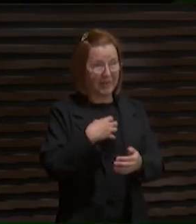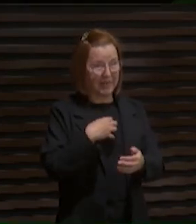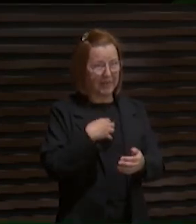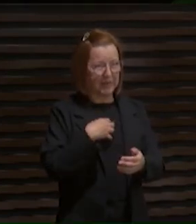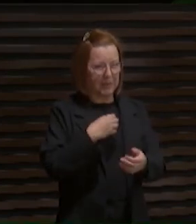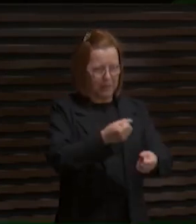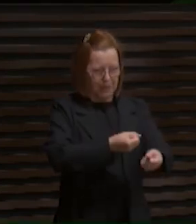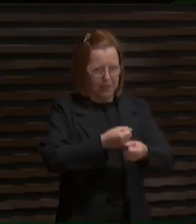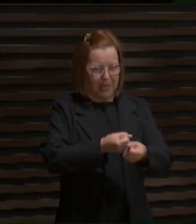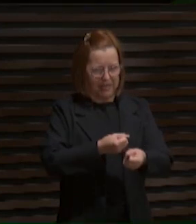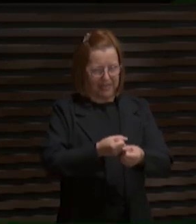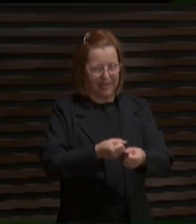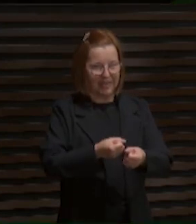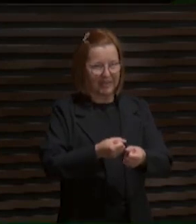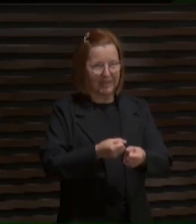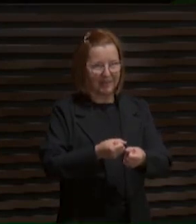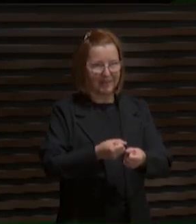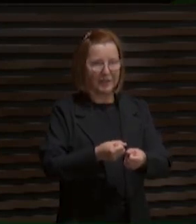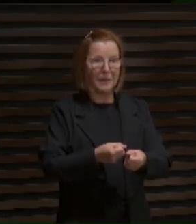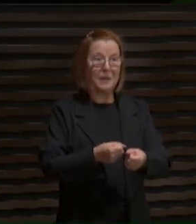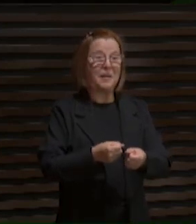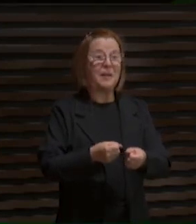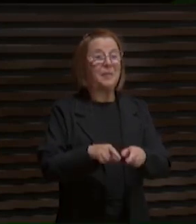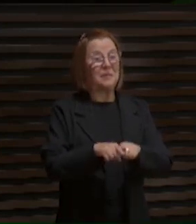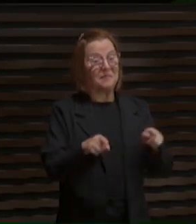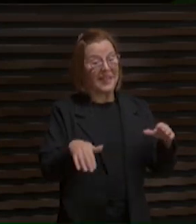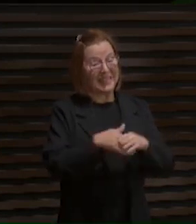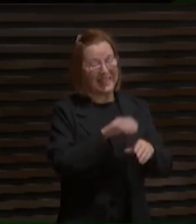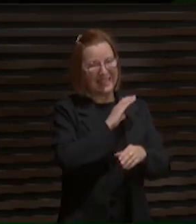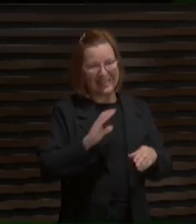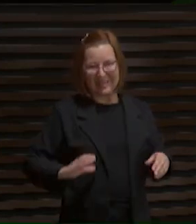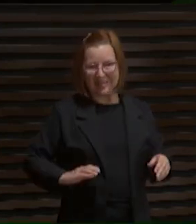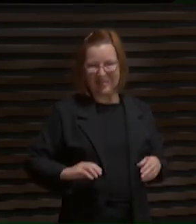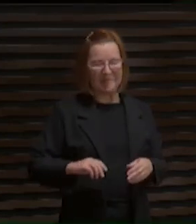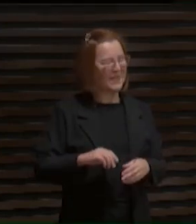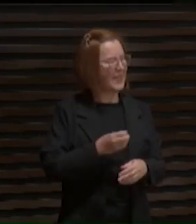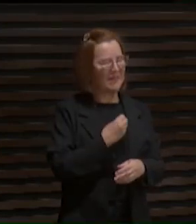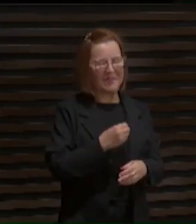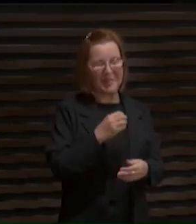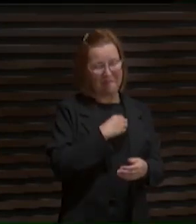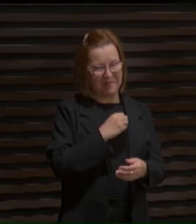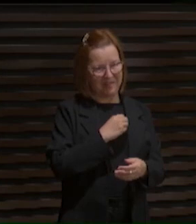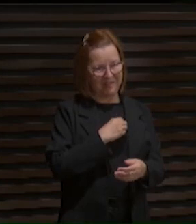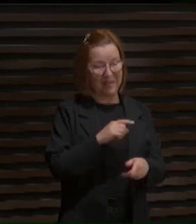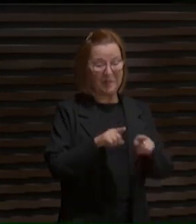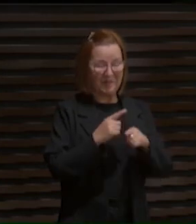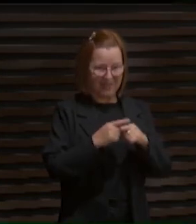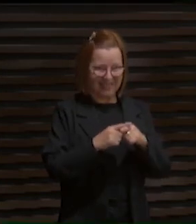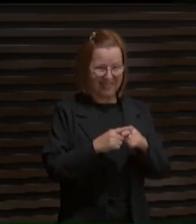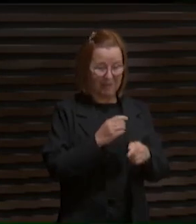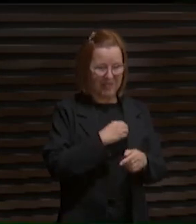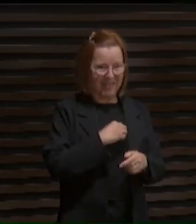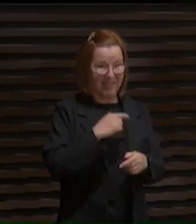em Cristo não vamos viver pecando. Romanos 6,14. Porque o pecado não terá